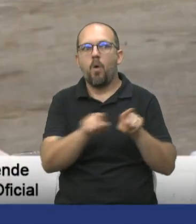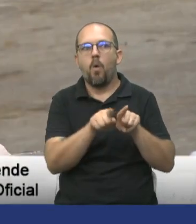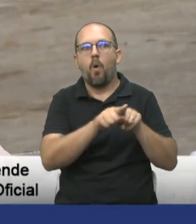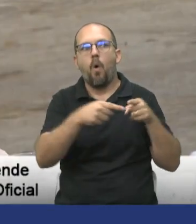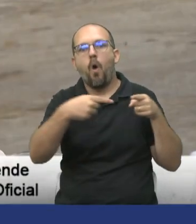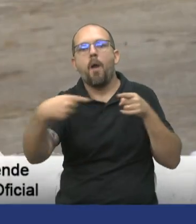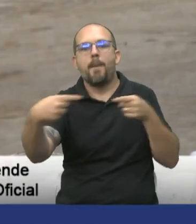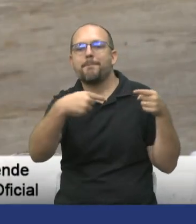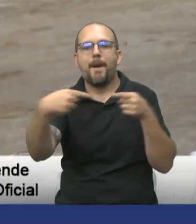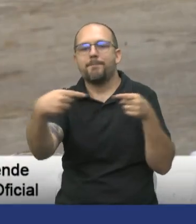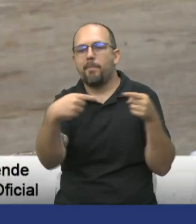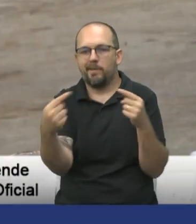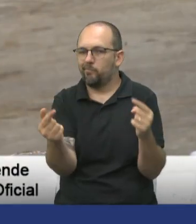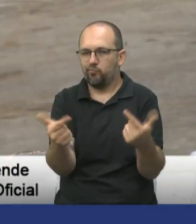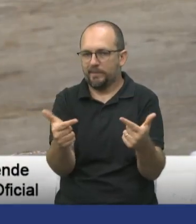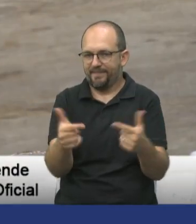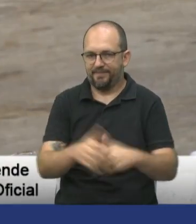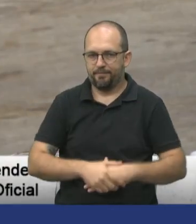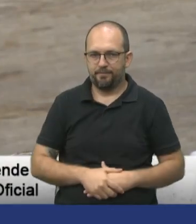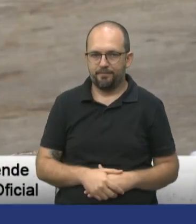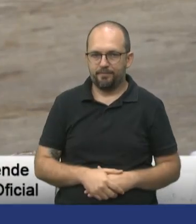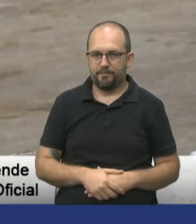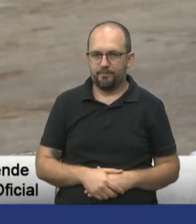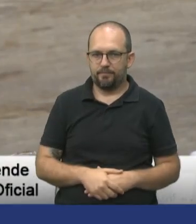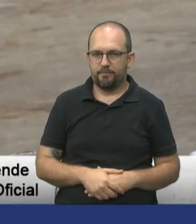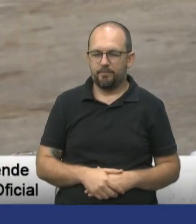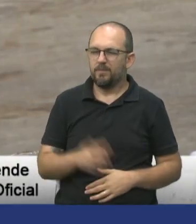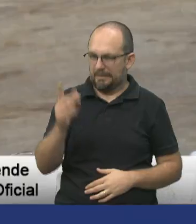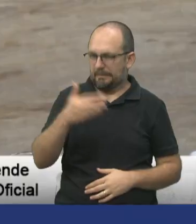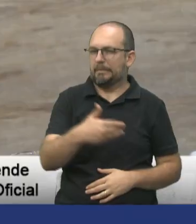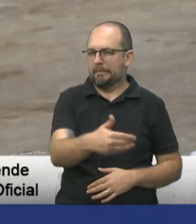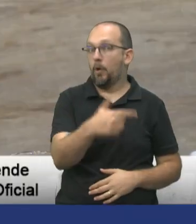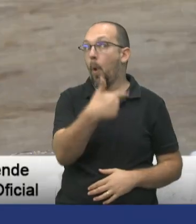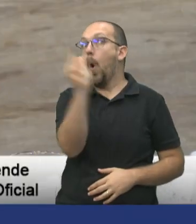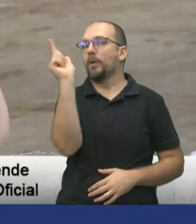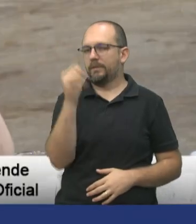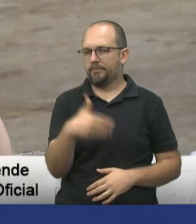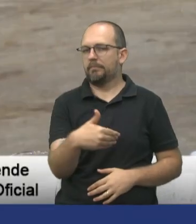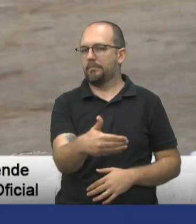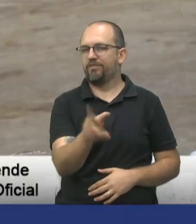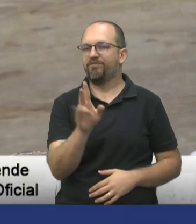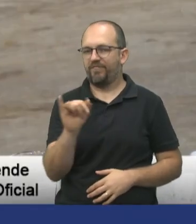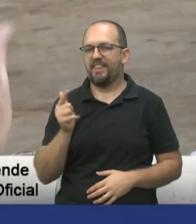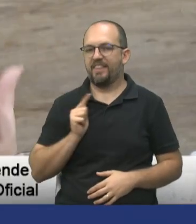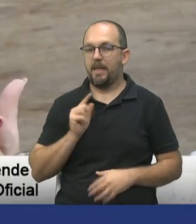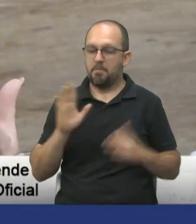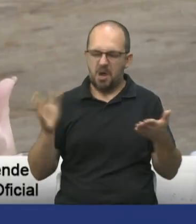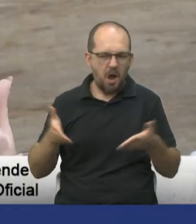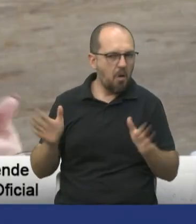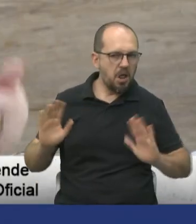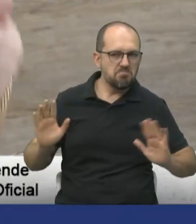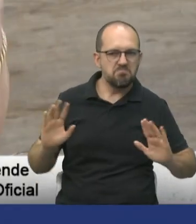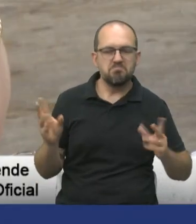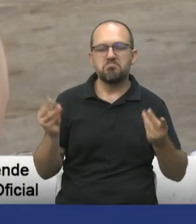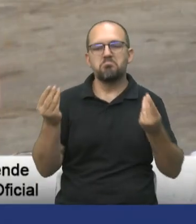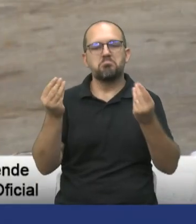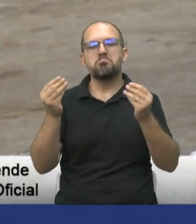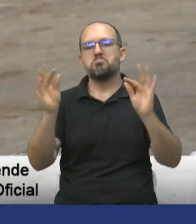conflito, apesar que vem vindo uma aí que eu acho que vai ter. Mas, neste momento, eu fico muito feliz, porque só